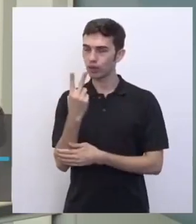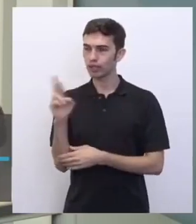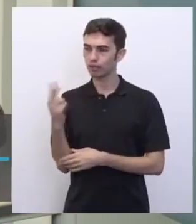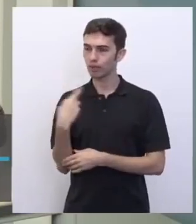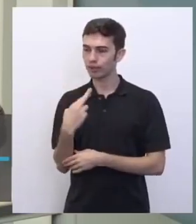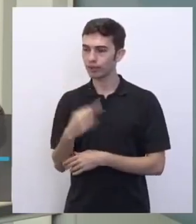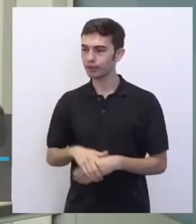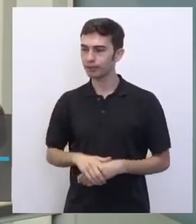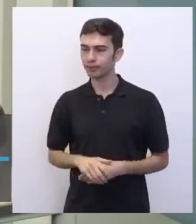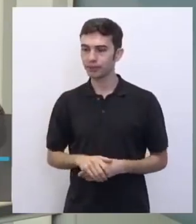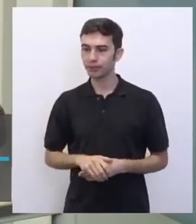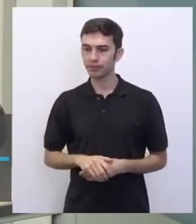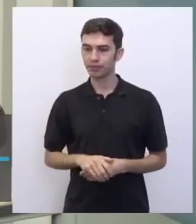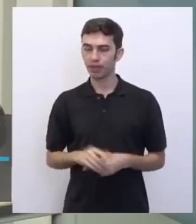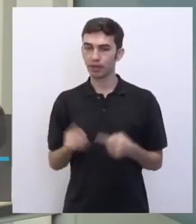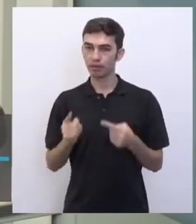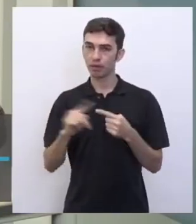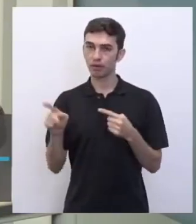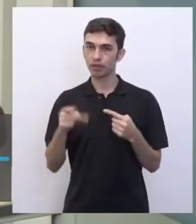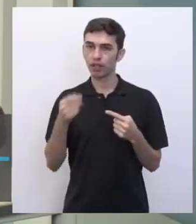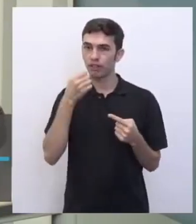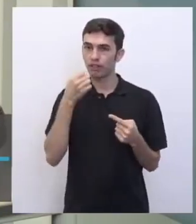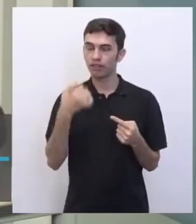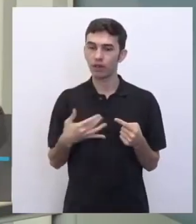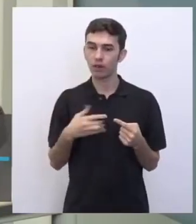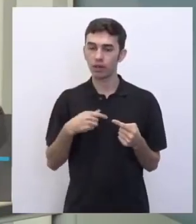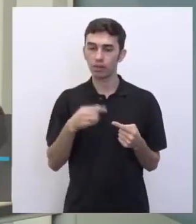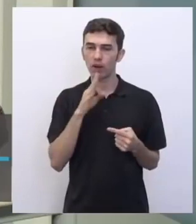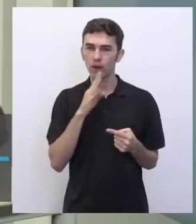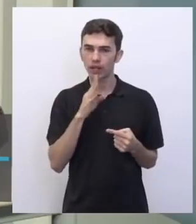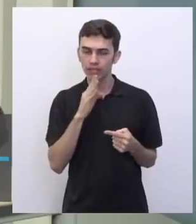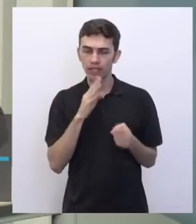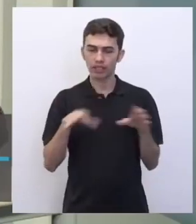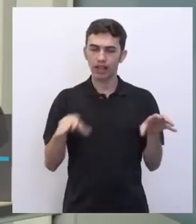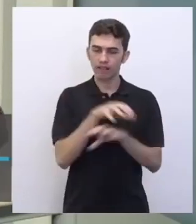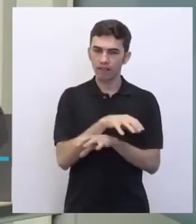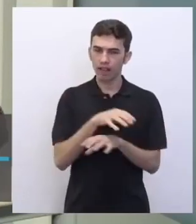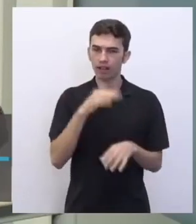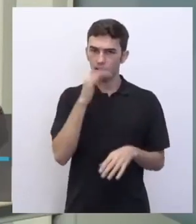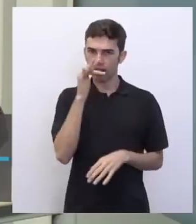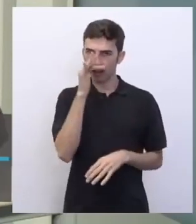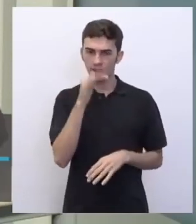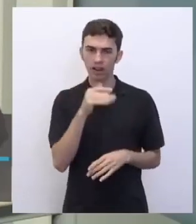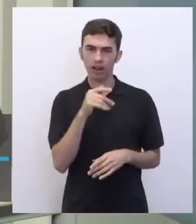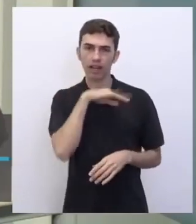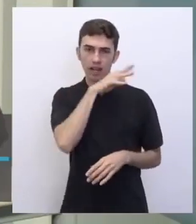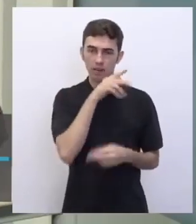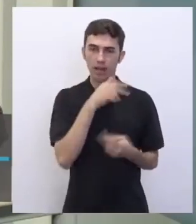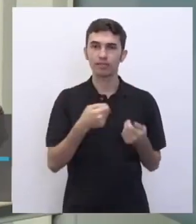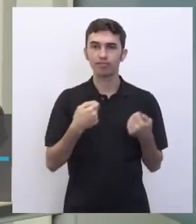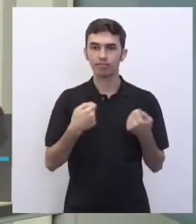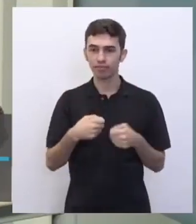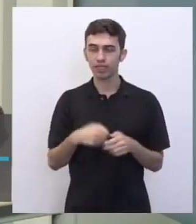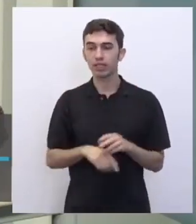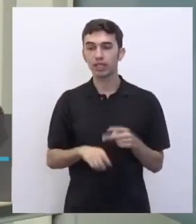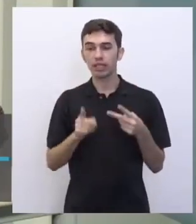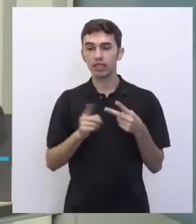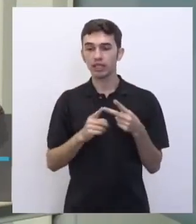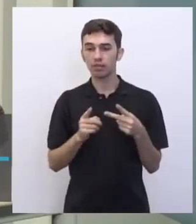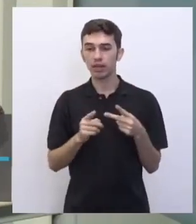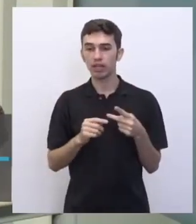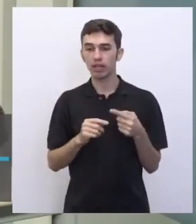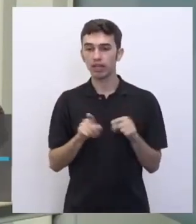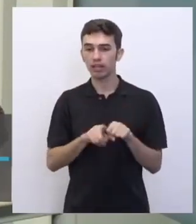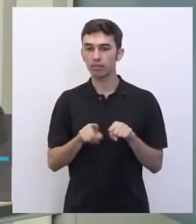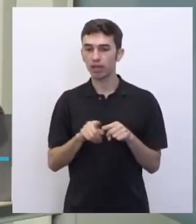devolutivas, né? A professora disse que para conhecer sua fauna e flora e sua interação com outros biomas. E também apareceu